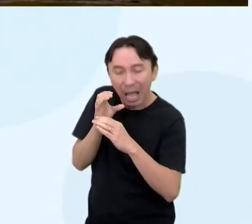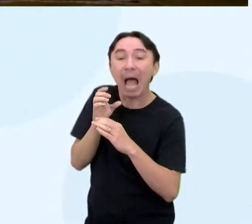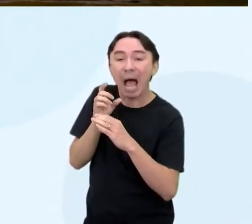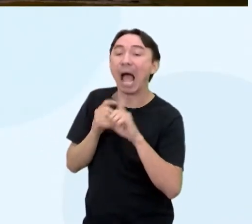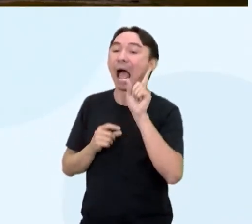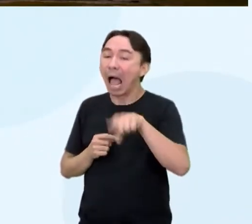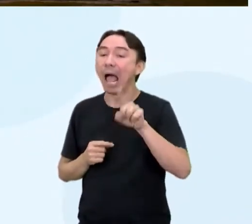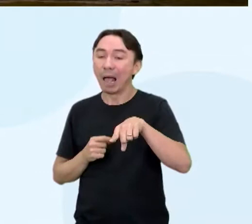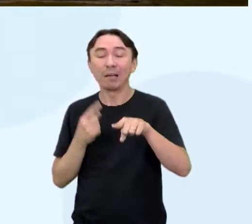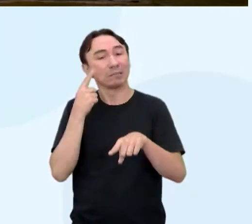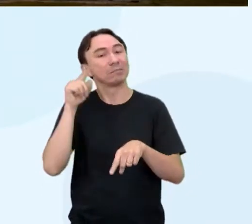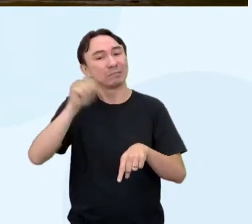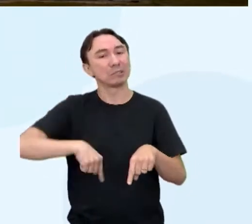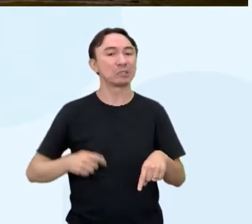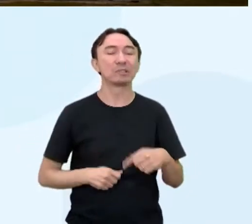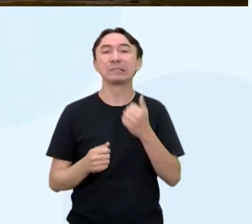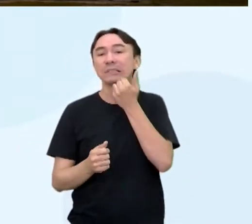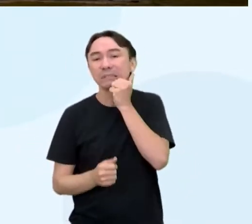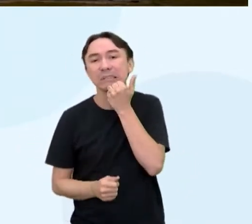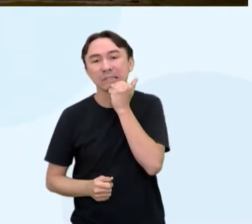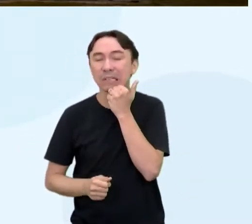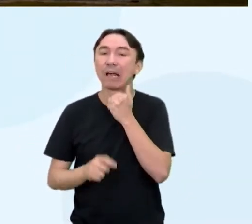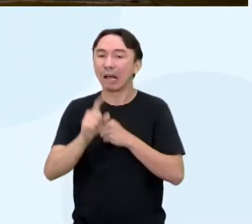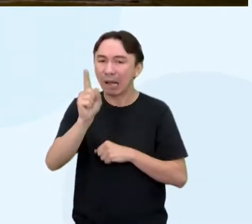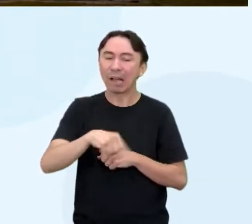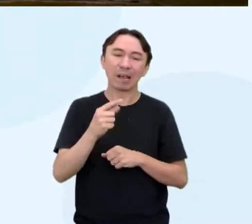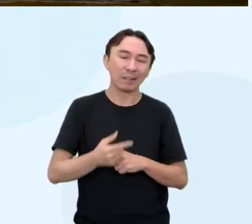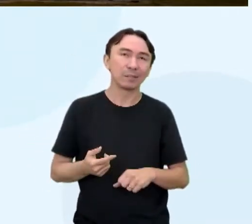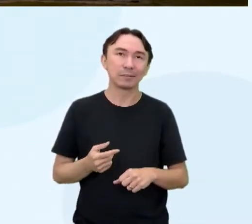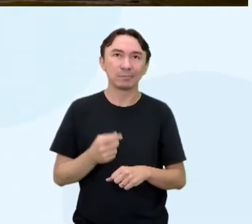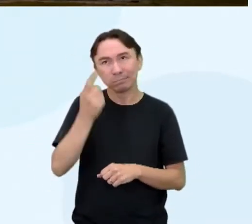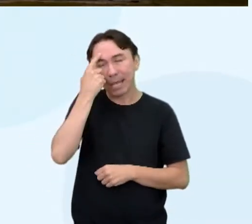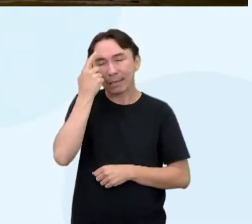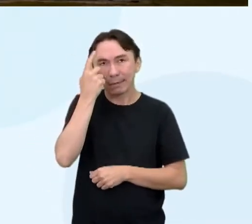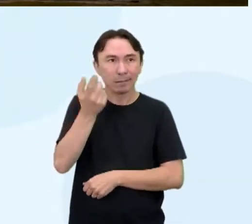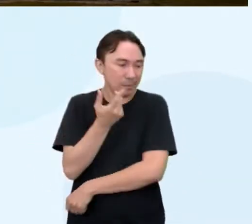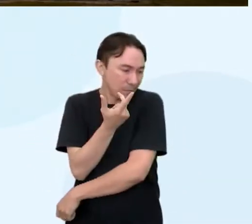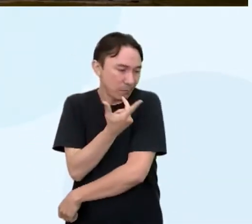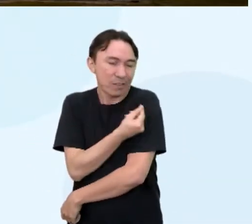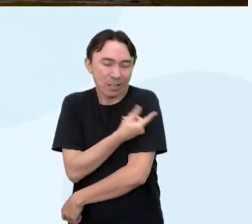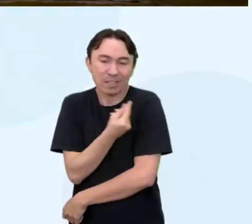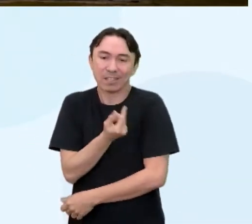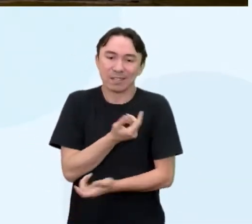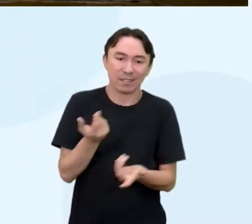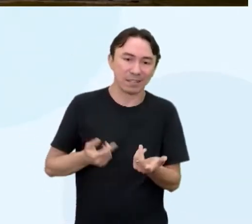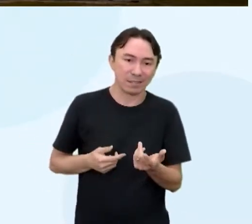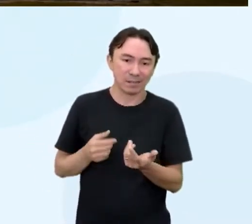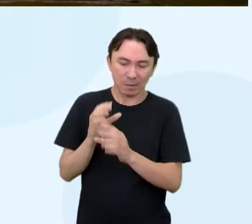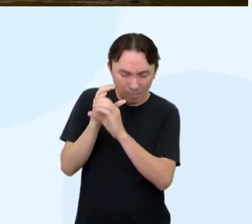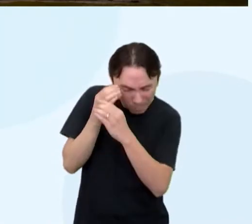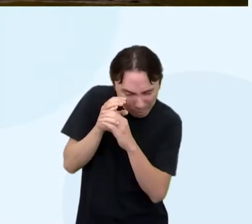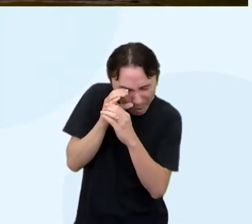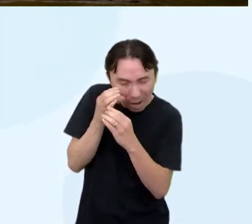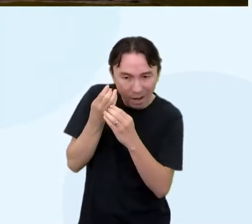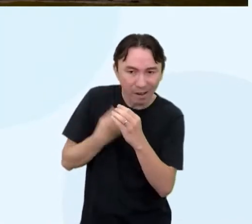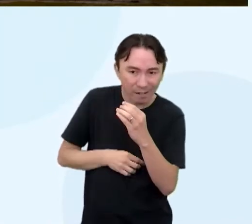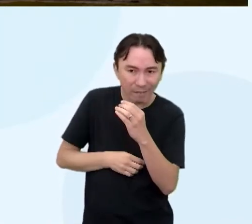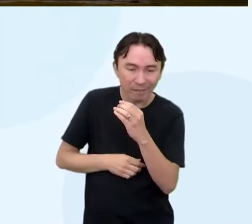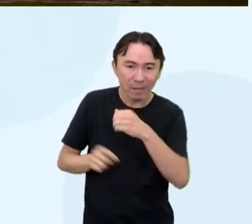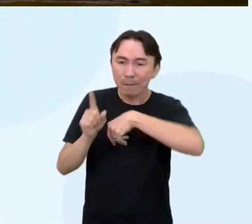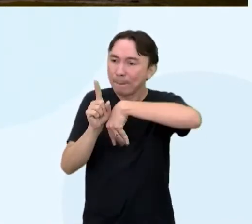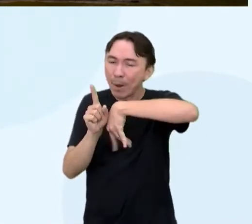Então, o estudo da ciência, a gente já pensa em vacina ou já pensa em foguete, tá? Mas a ciência,